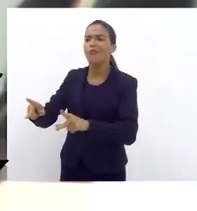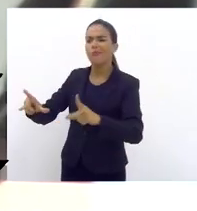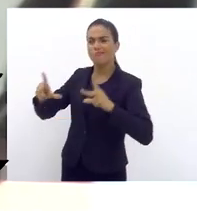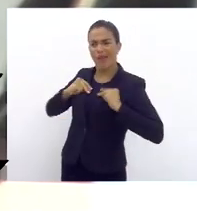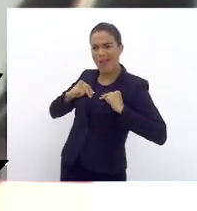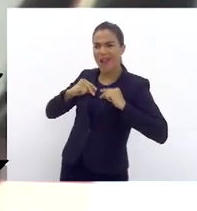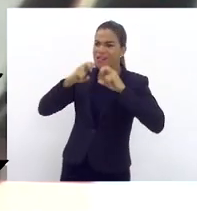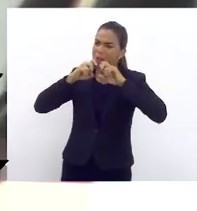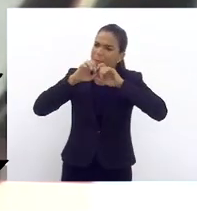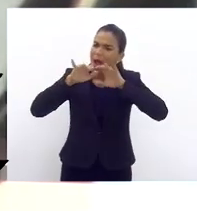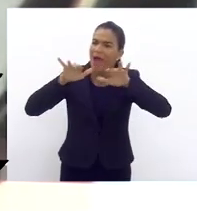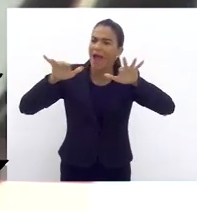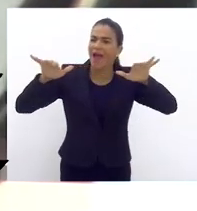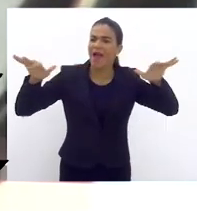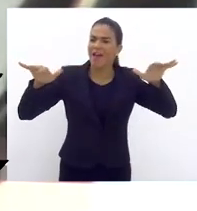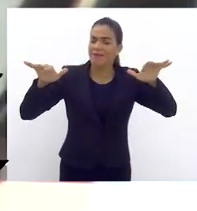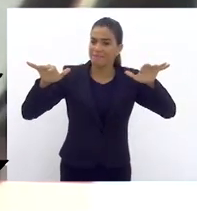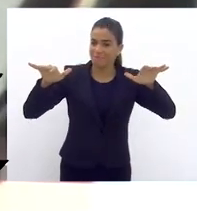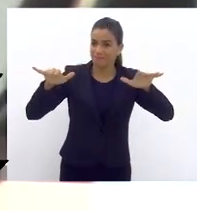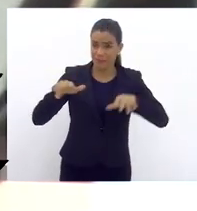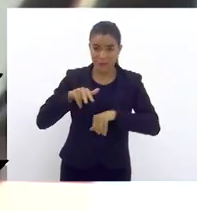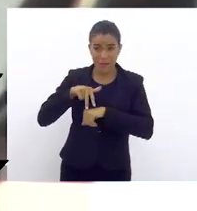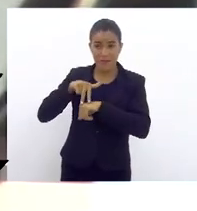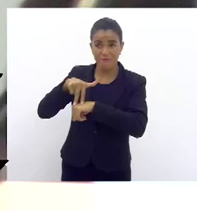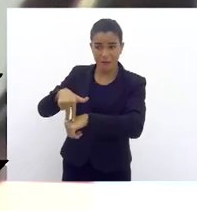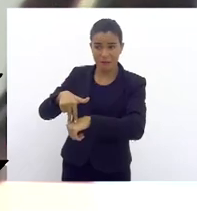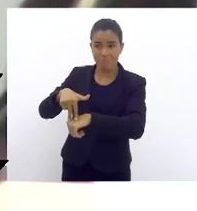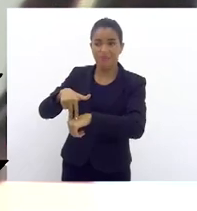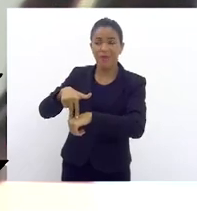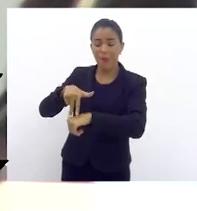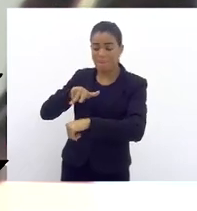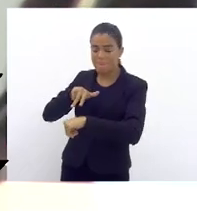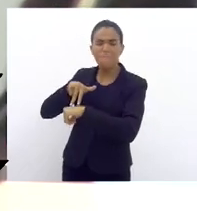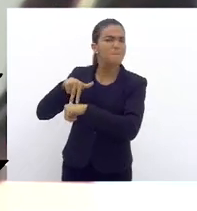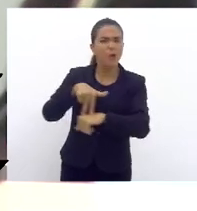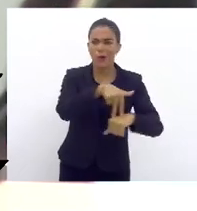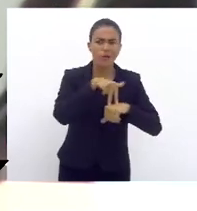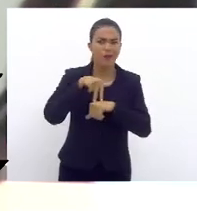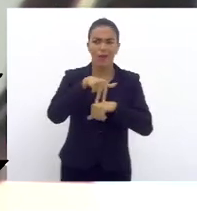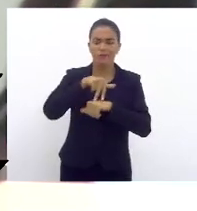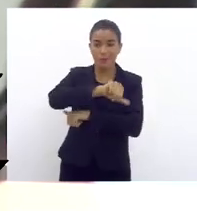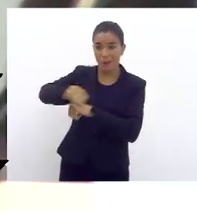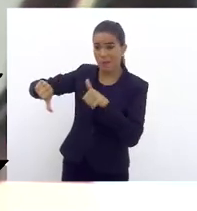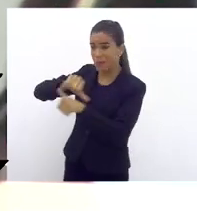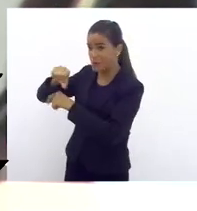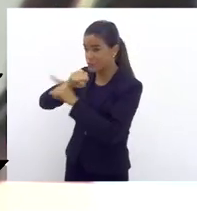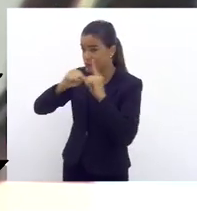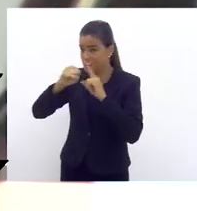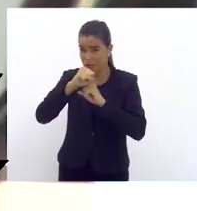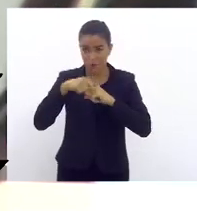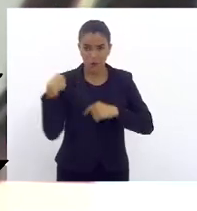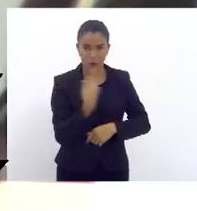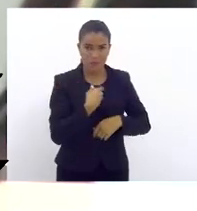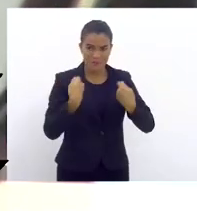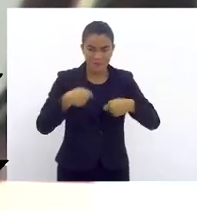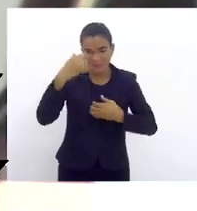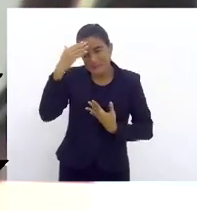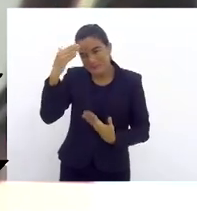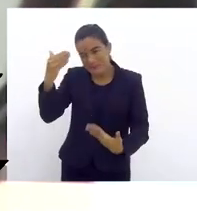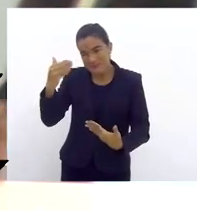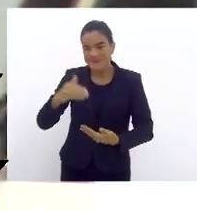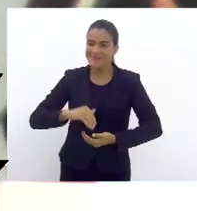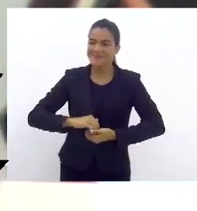ter voz vez e mais que isso ser protagonista da mudança social que nós precisamos muito